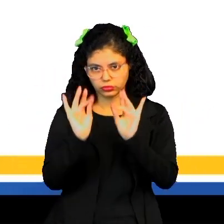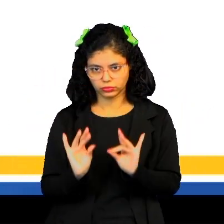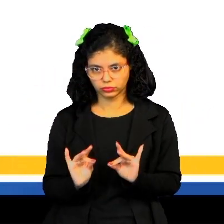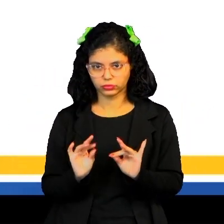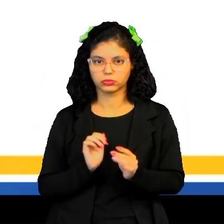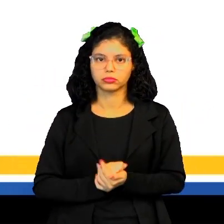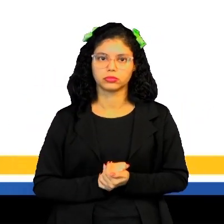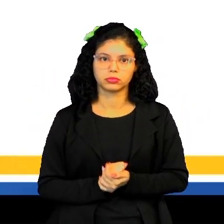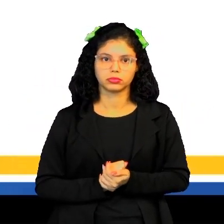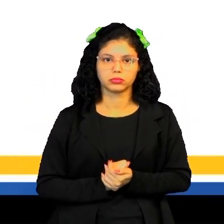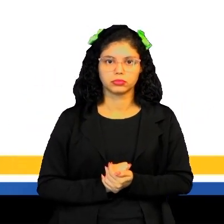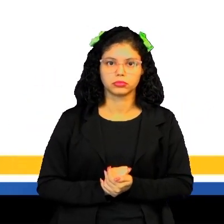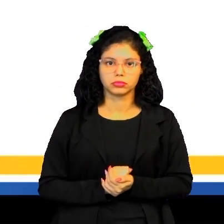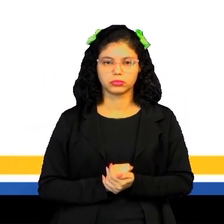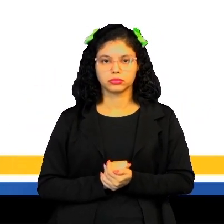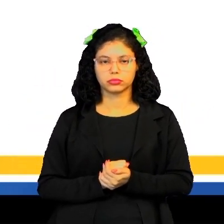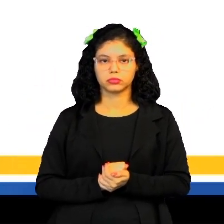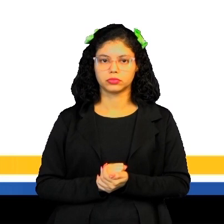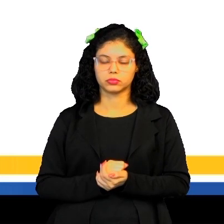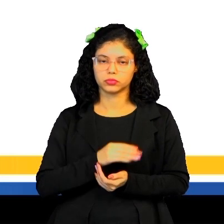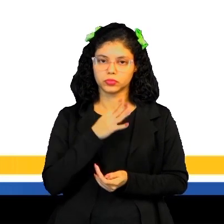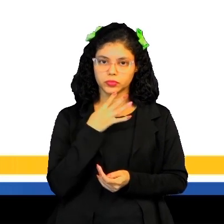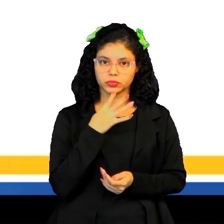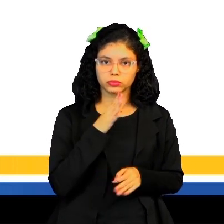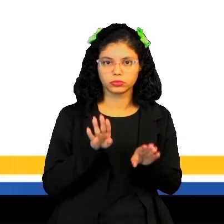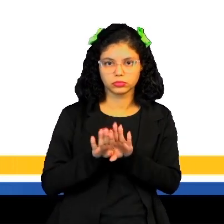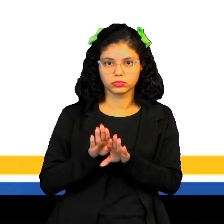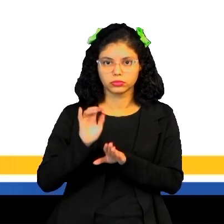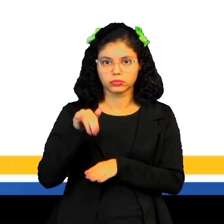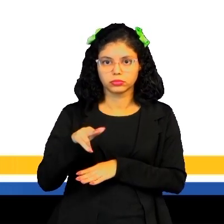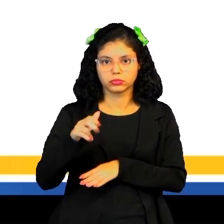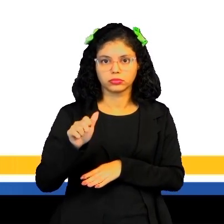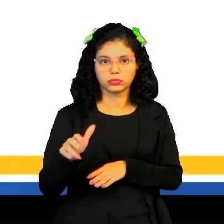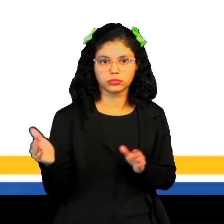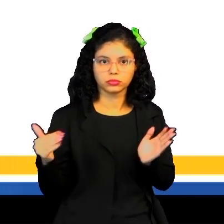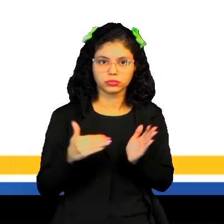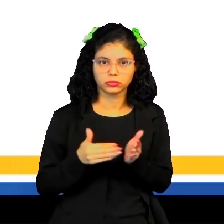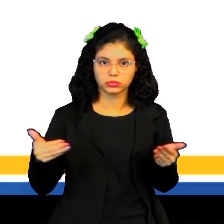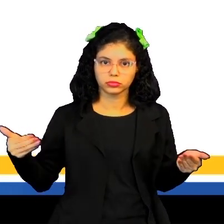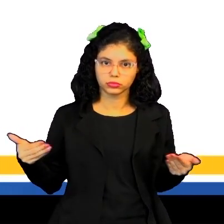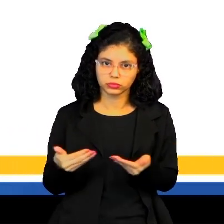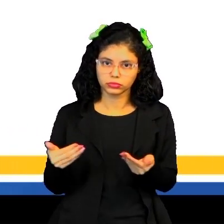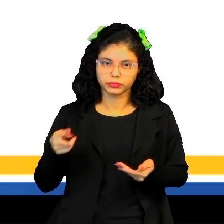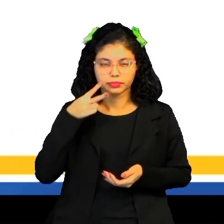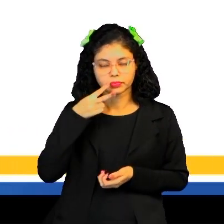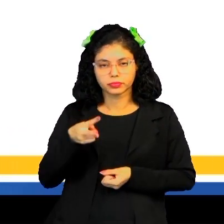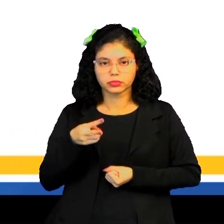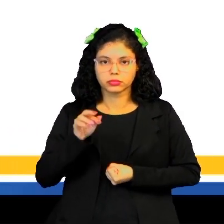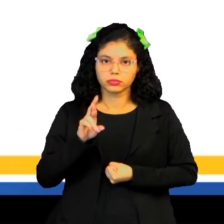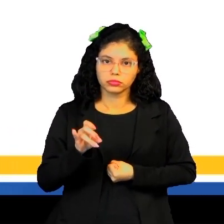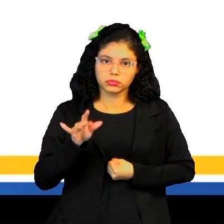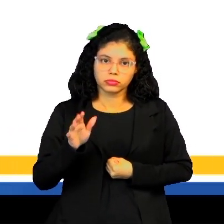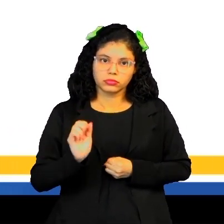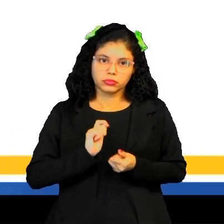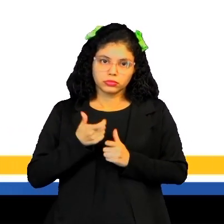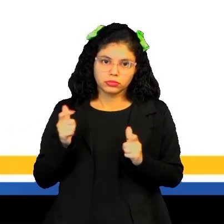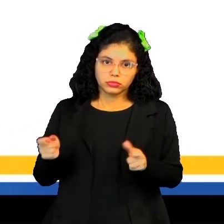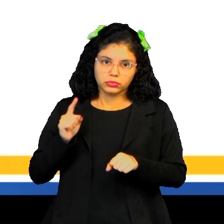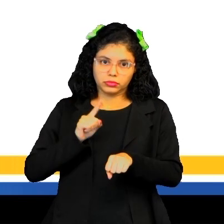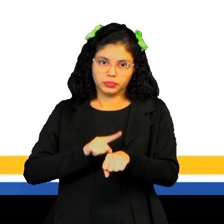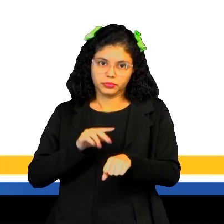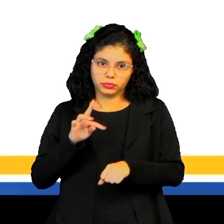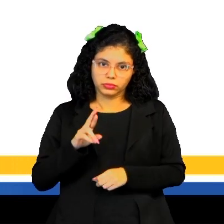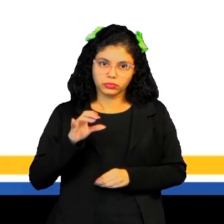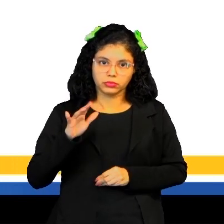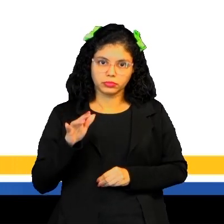detalhes. O conhecimento arquitetônico, né, também é ímpar, né, e até hoje a gente pode ver, né, pelas ruínas, né, dos grandes